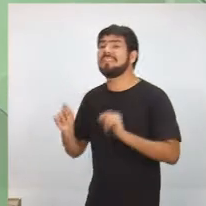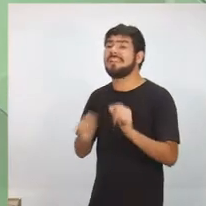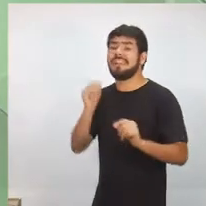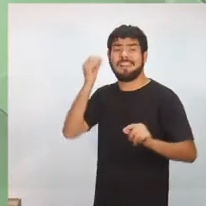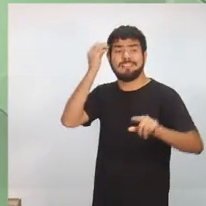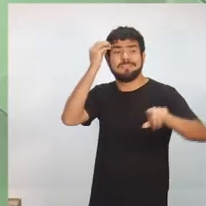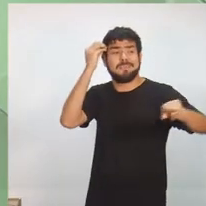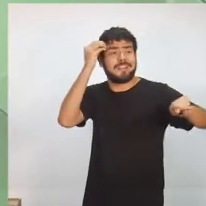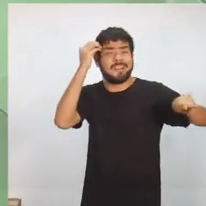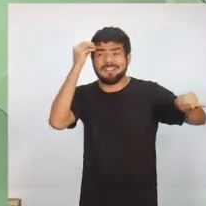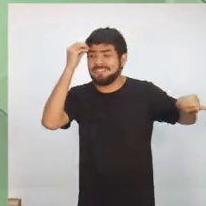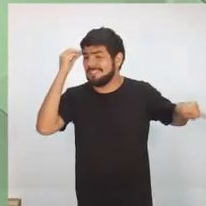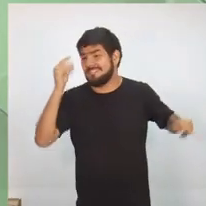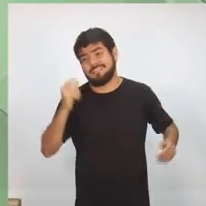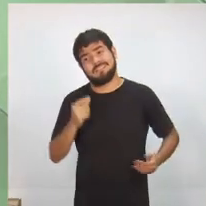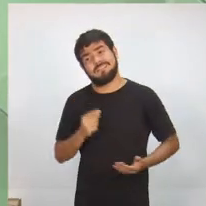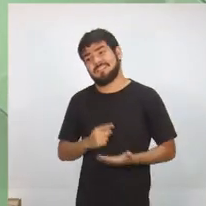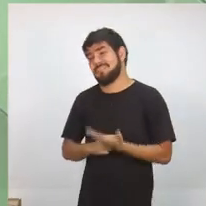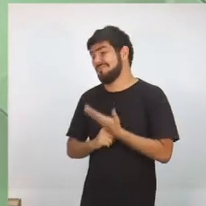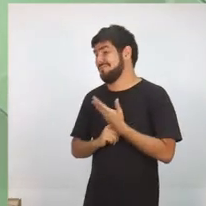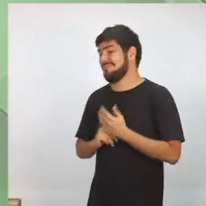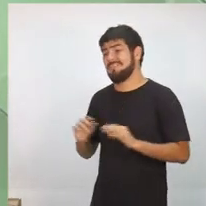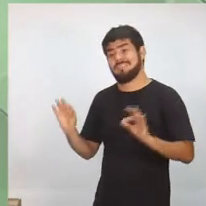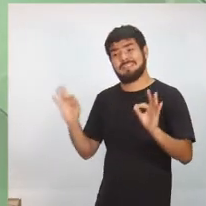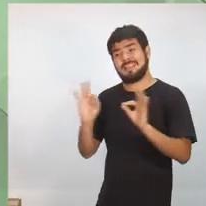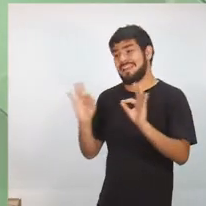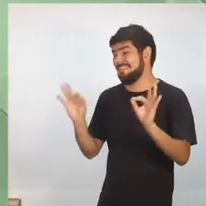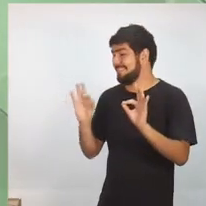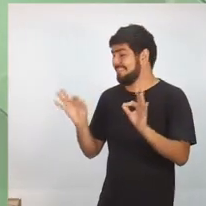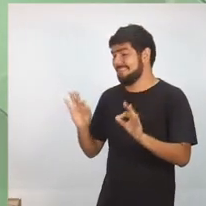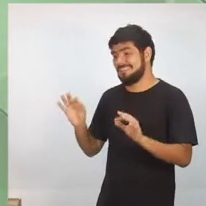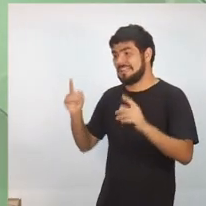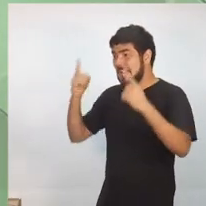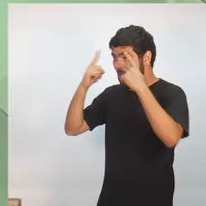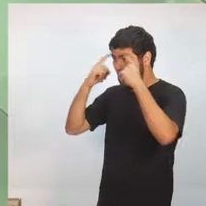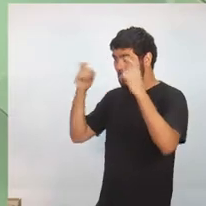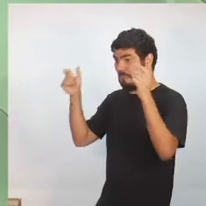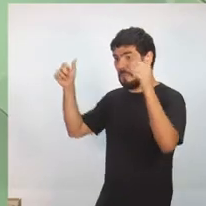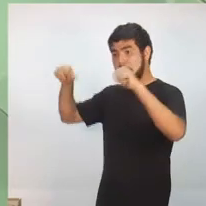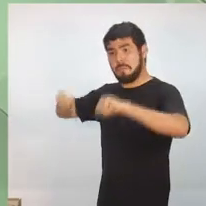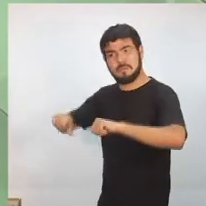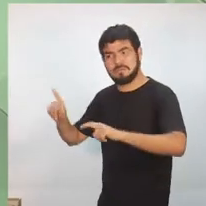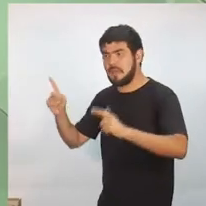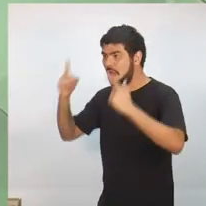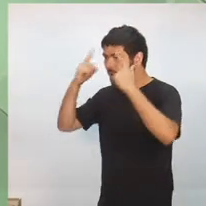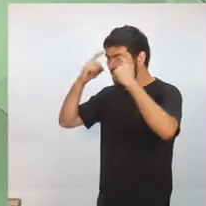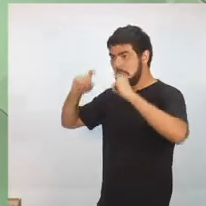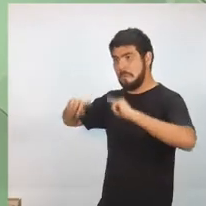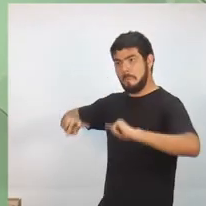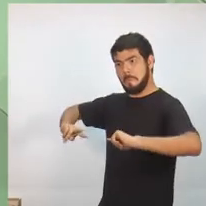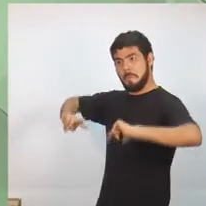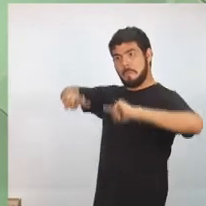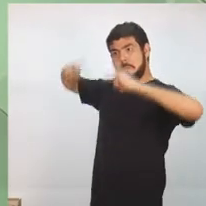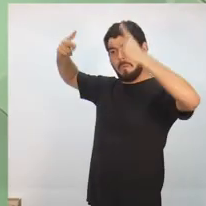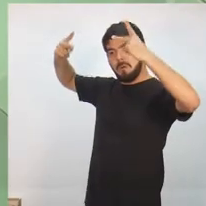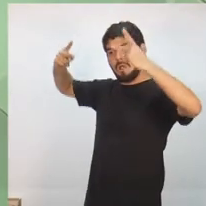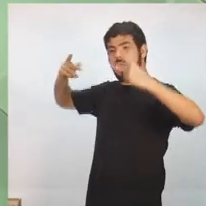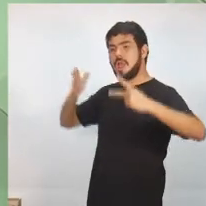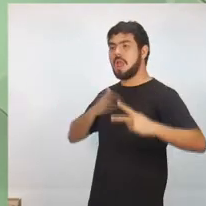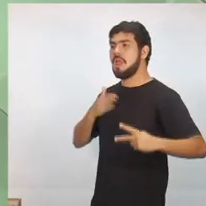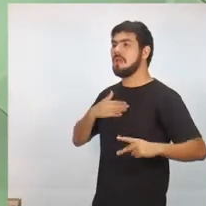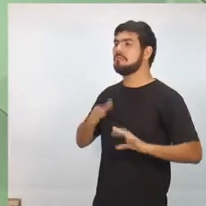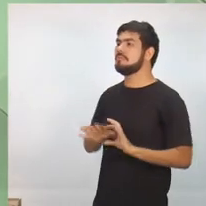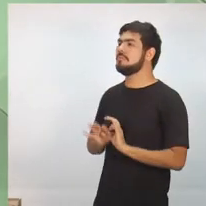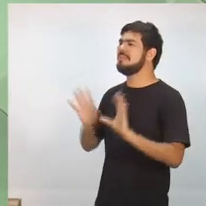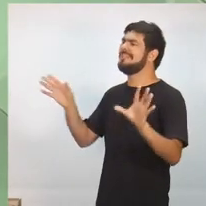experiência deles não ajudou a diminuir os índices de criminalidade. Eu tenho a liberdade para fazer o que tem que ser feito.